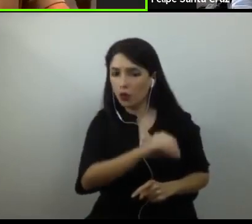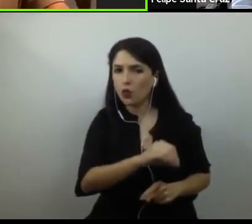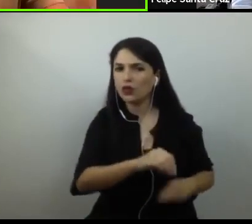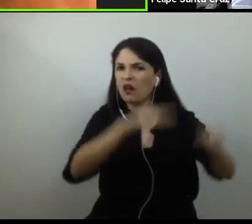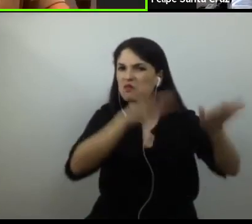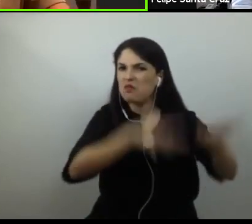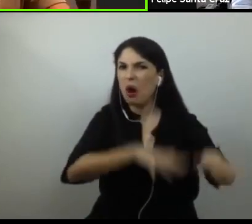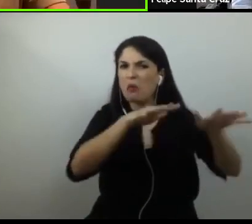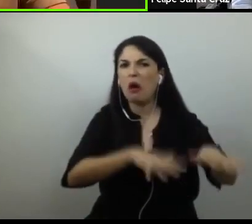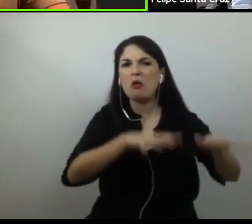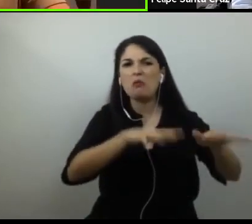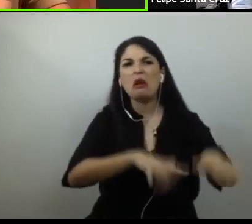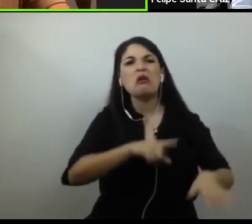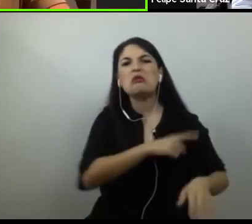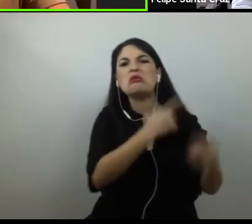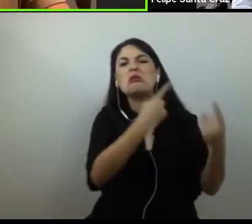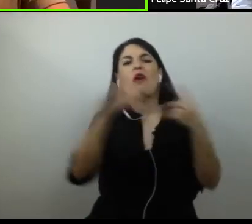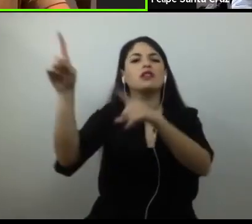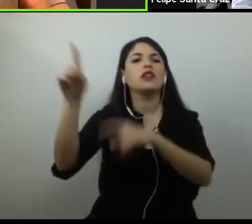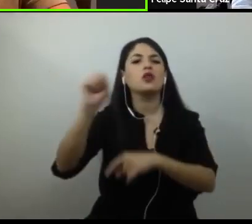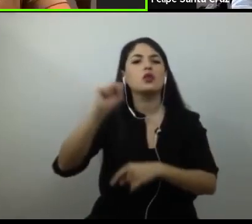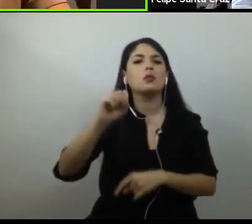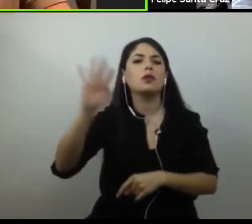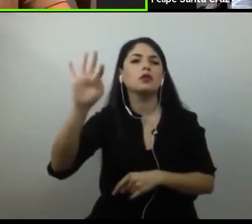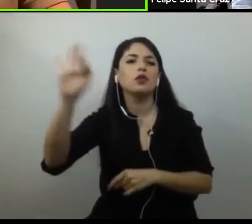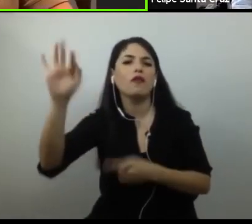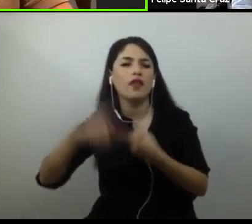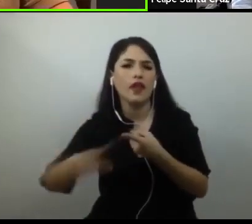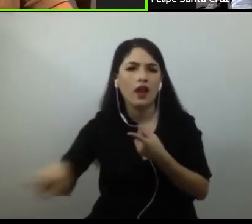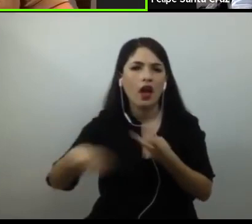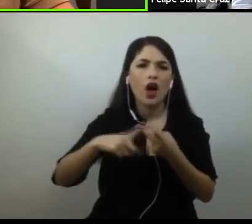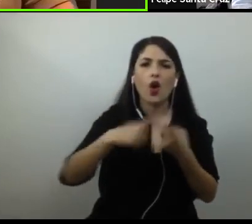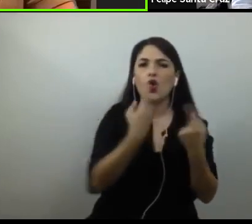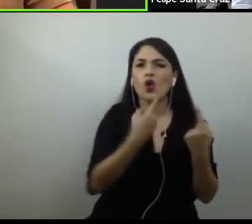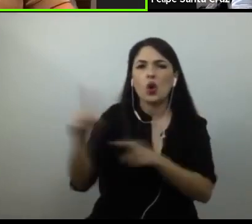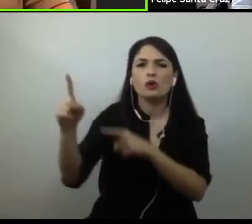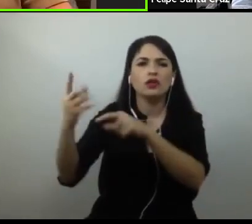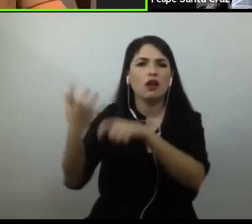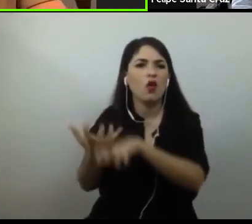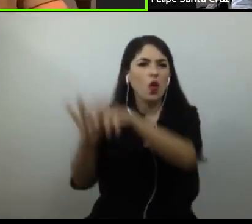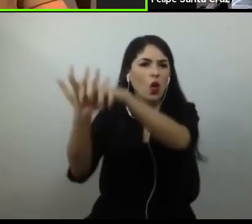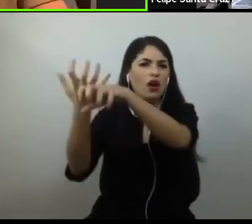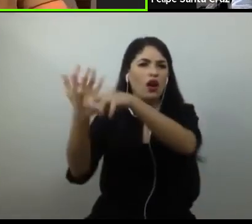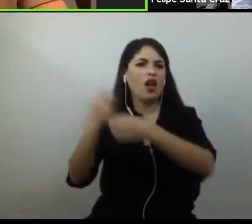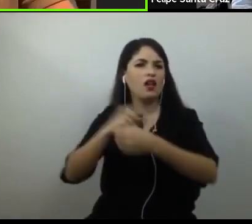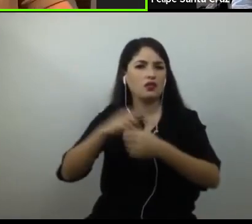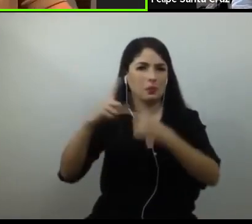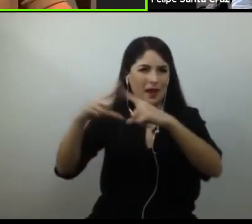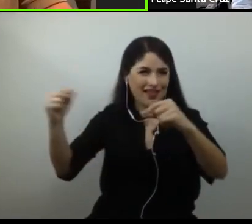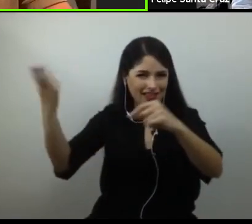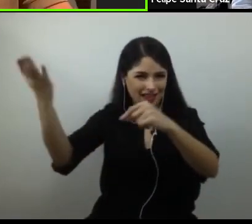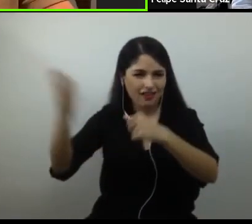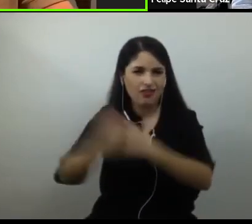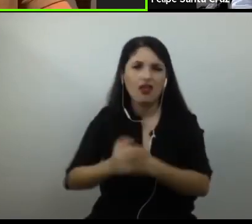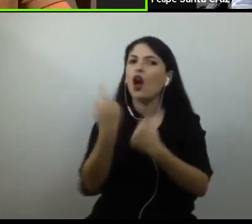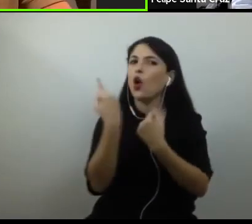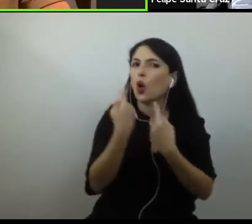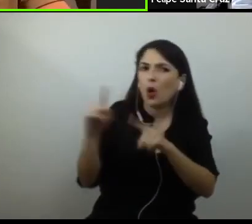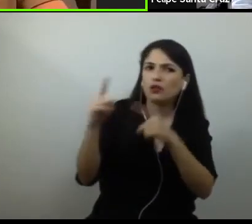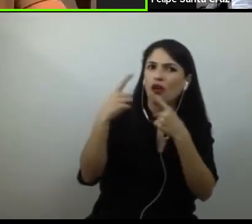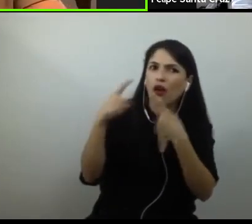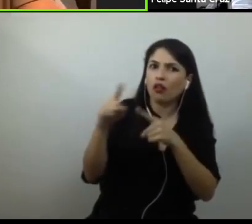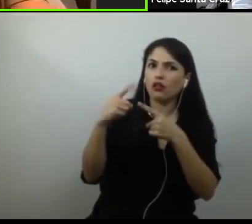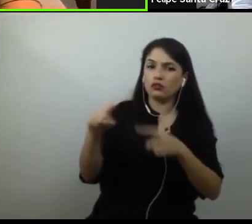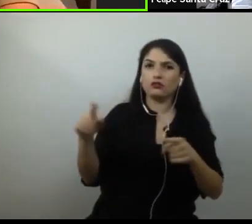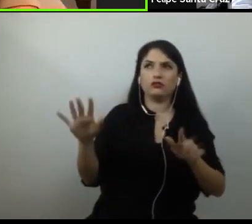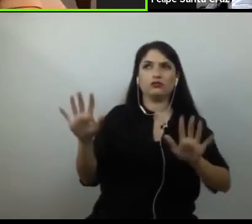contra o Supremo, contra o Congresso, contra a imprensa, contra as instituições, mas nós não podemos perder a nossa identidade